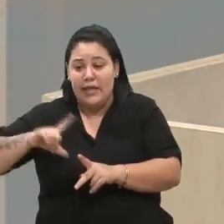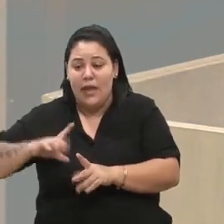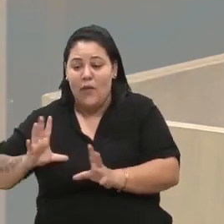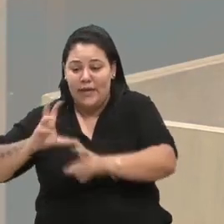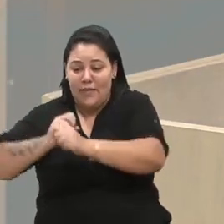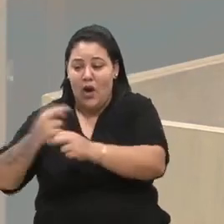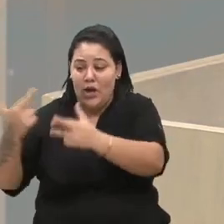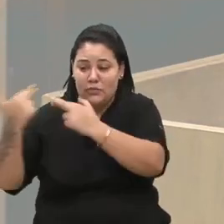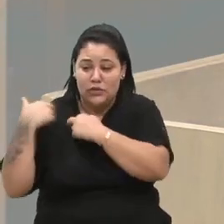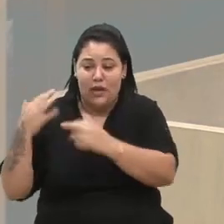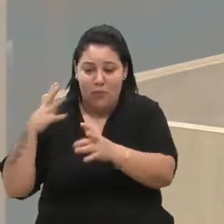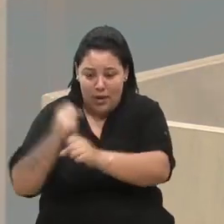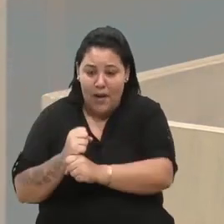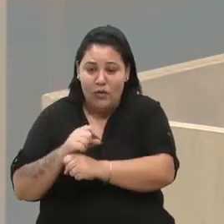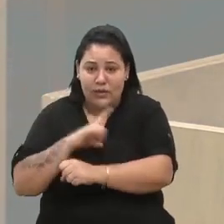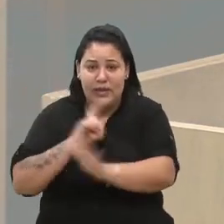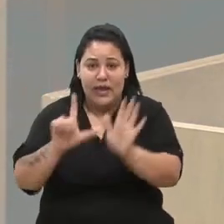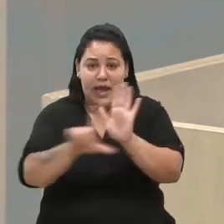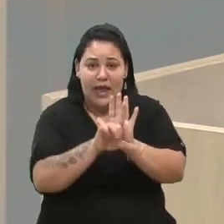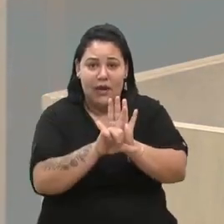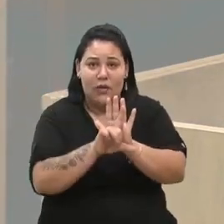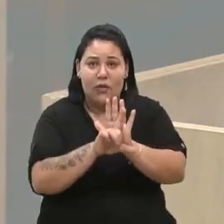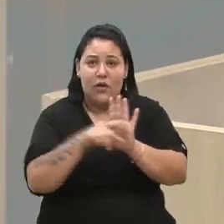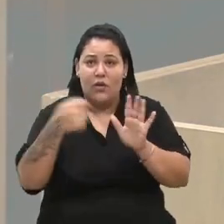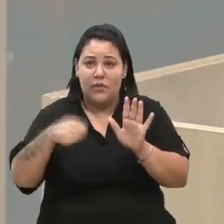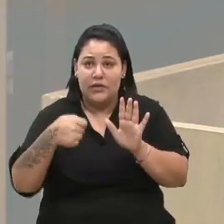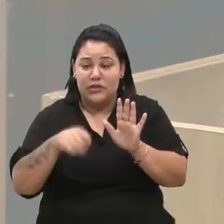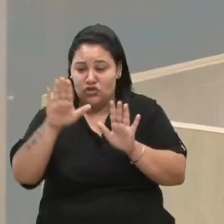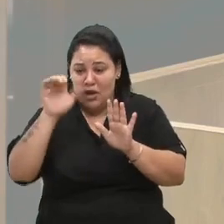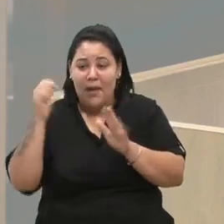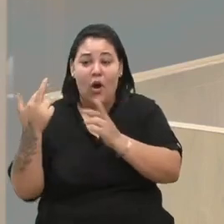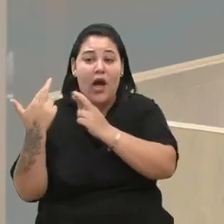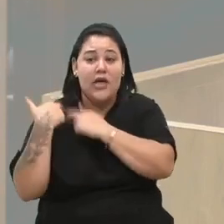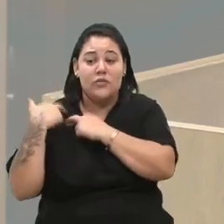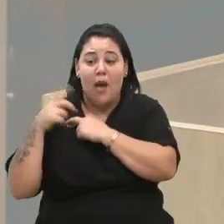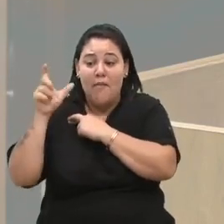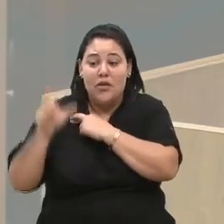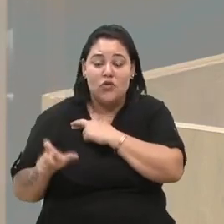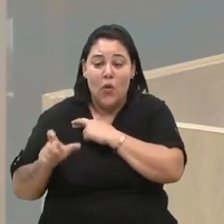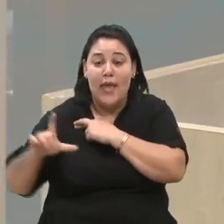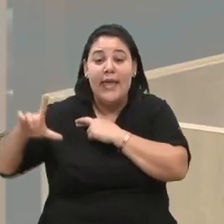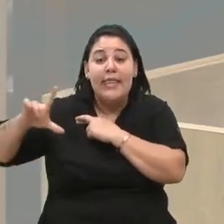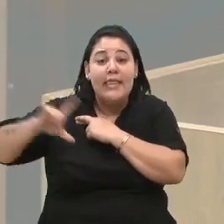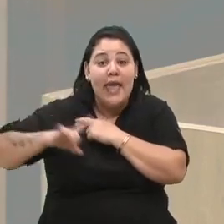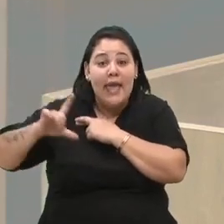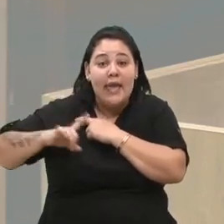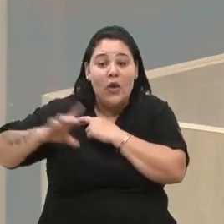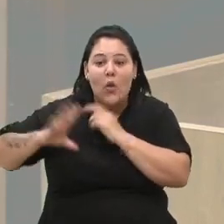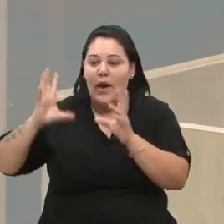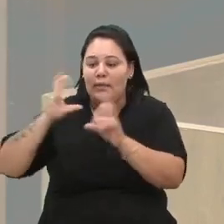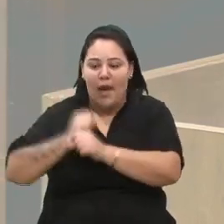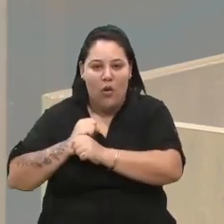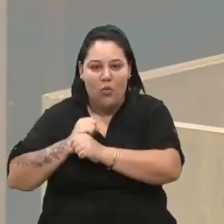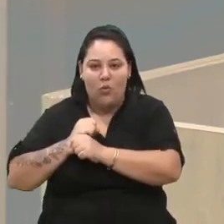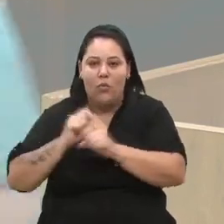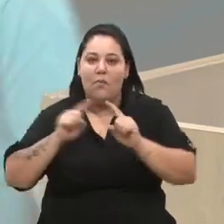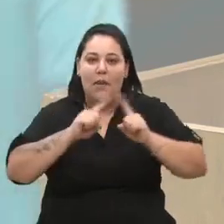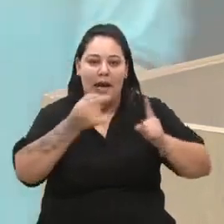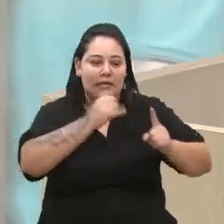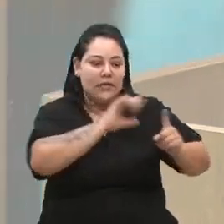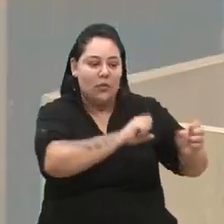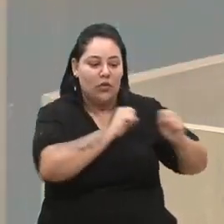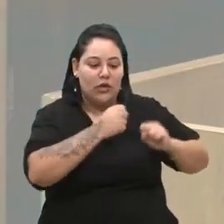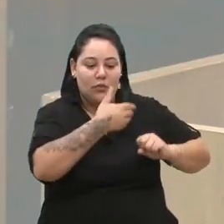existir. Ele é o responsável pelo cavalo. Mas, se o poder público oferece essas